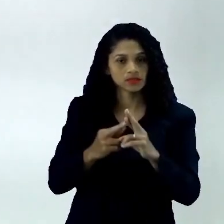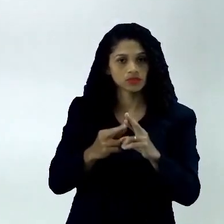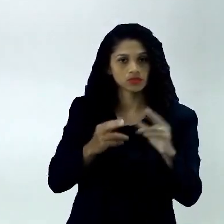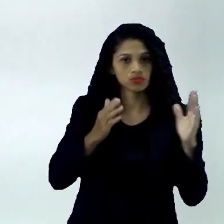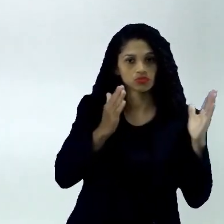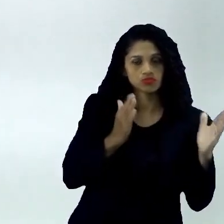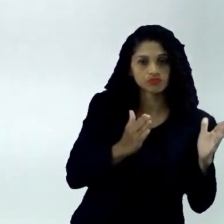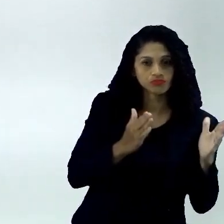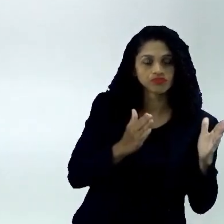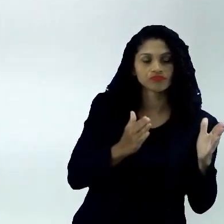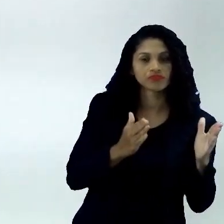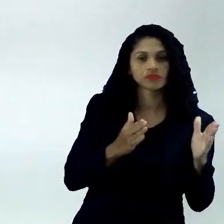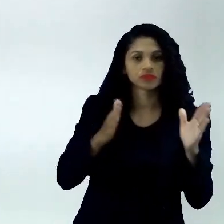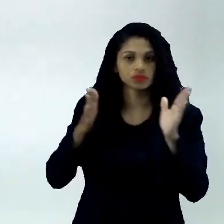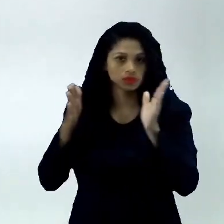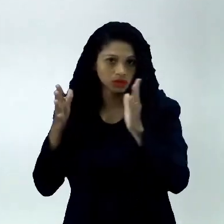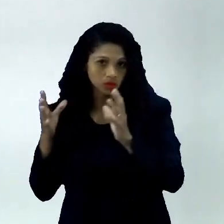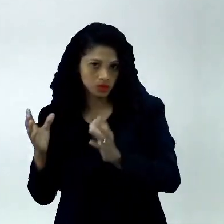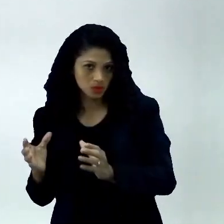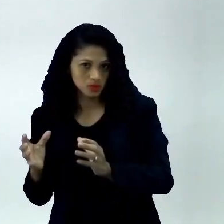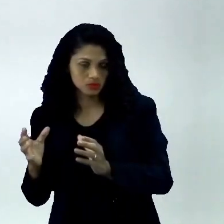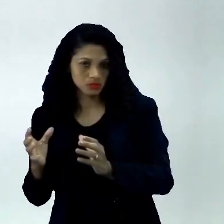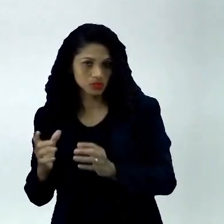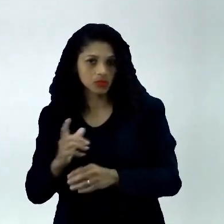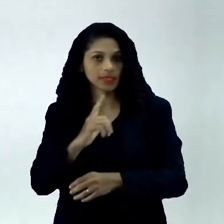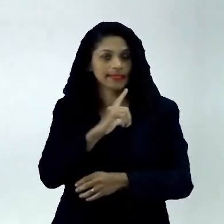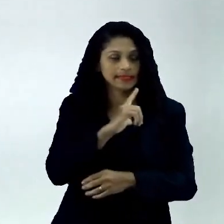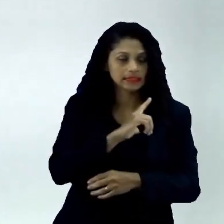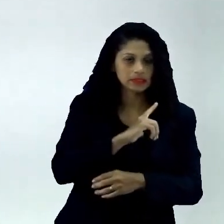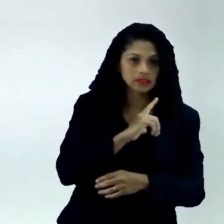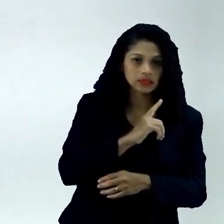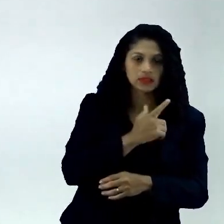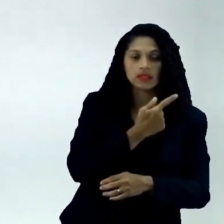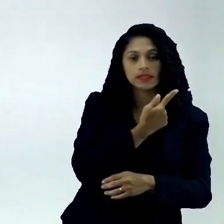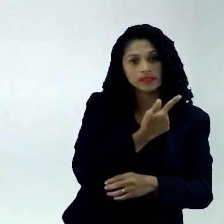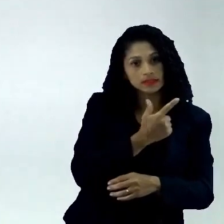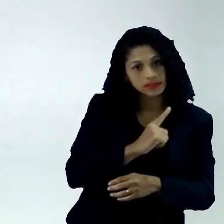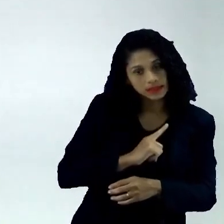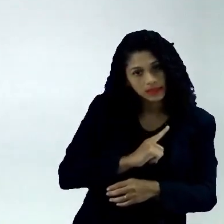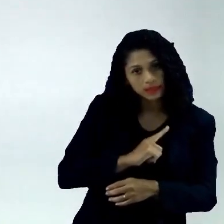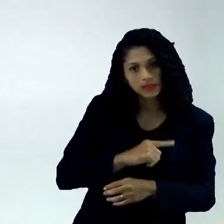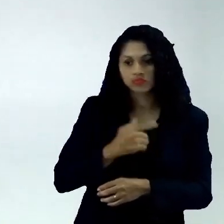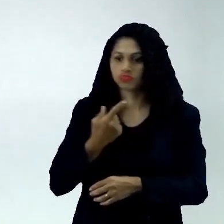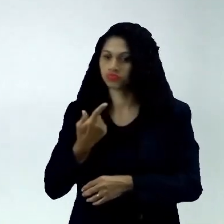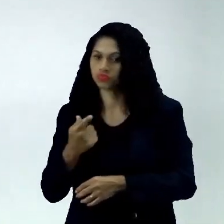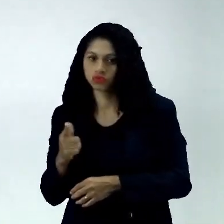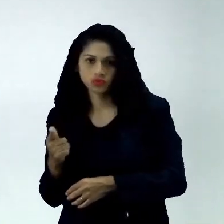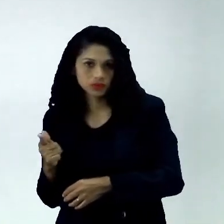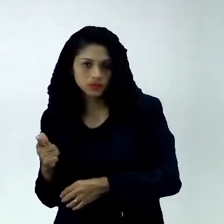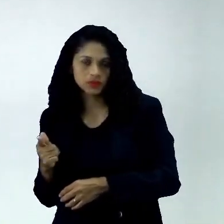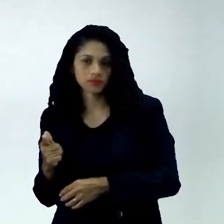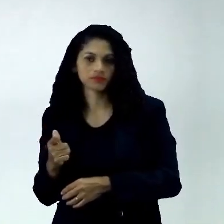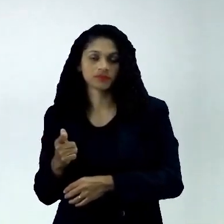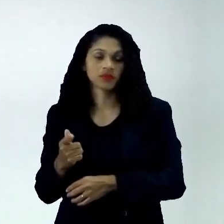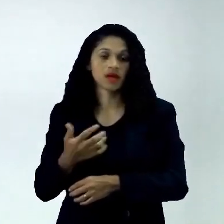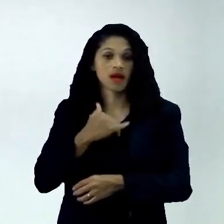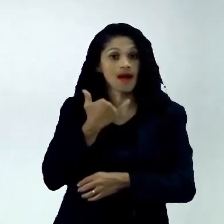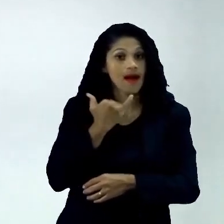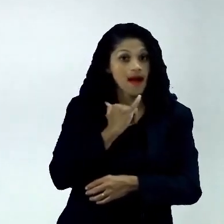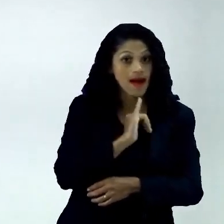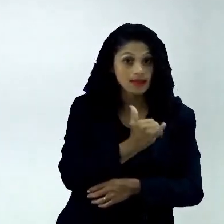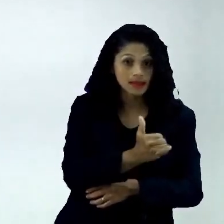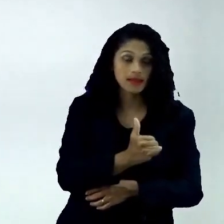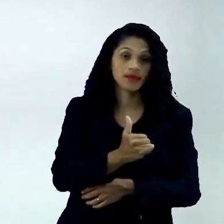em relação ao seu tipo, vai ser se possui ou não modulador químico e a sua velocidade. E aí, lembrando, a elétrica ela